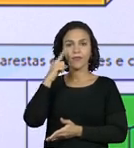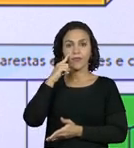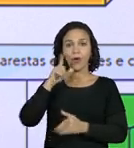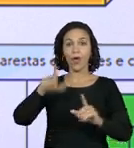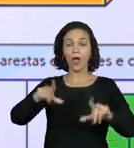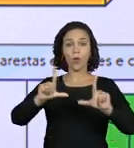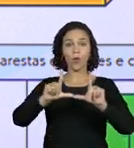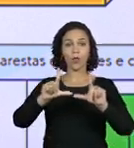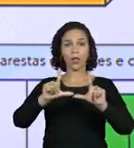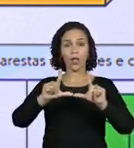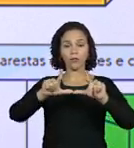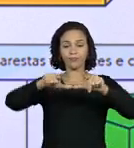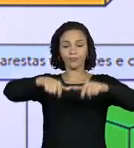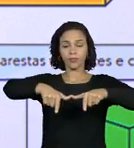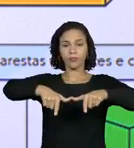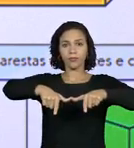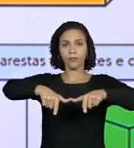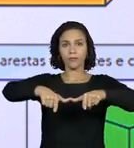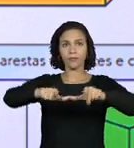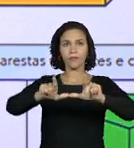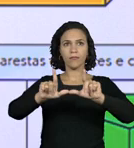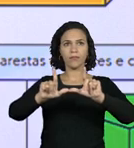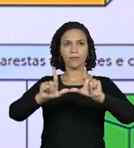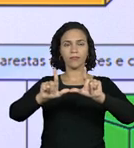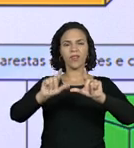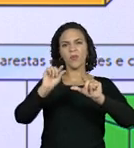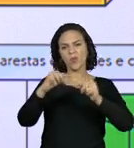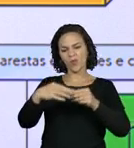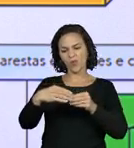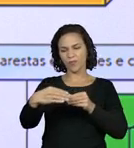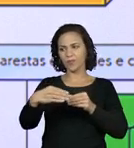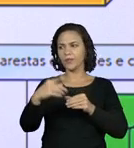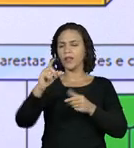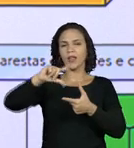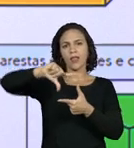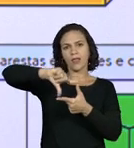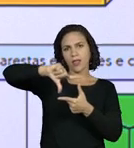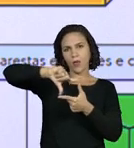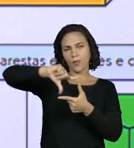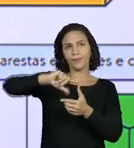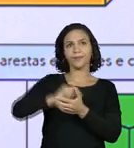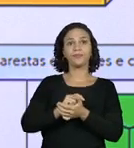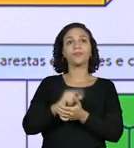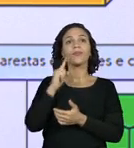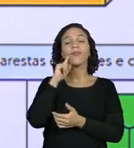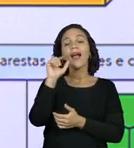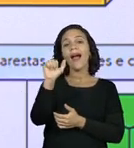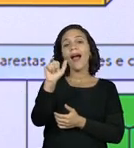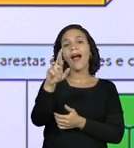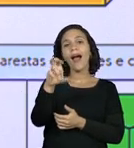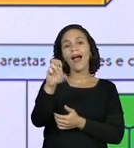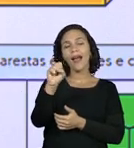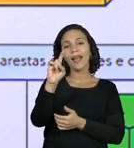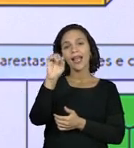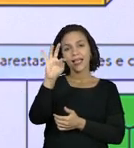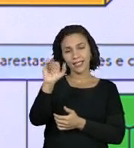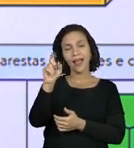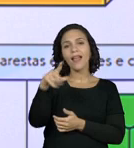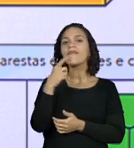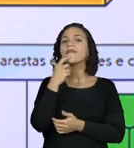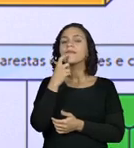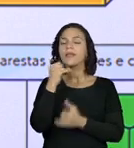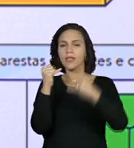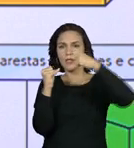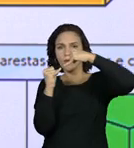vendo? Aliás, essa face aqui ela é retangular, tá mais compridinha. A aresta, turma, eu vou dar a definição, mas a aresta está em vermelhinho.